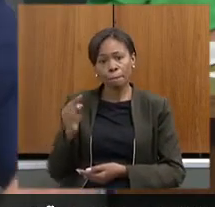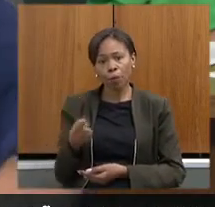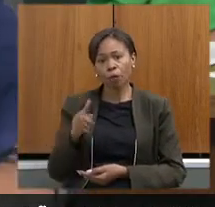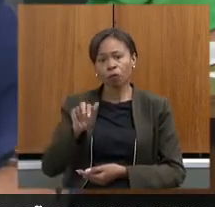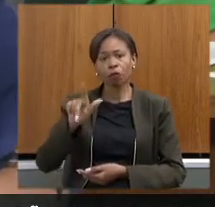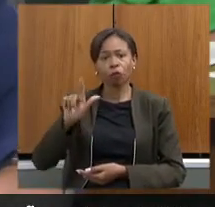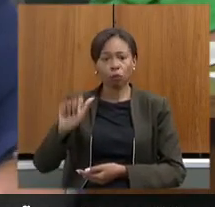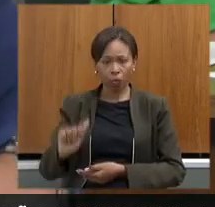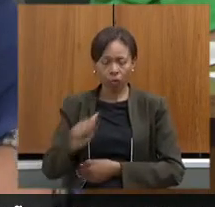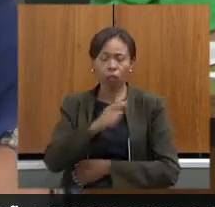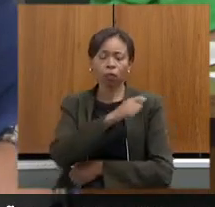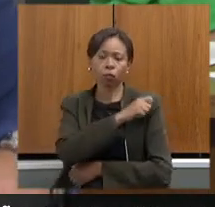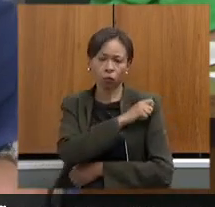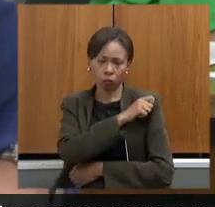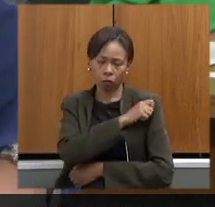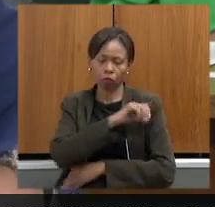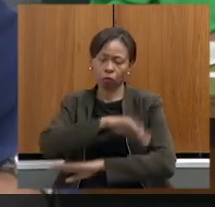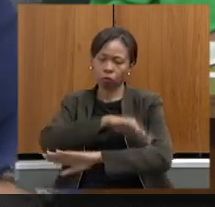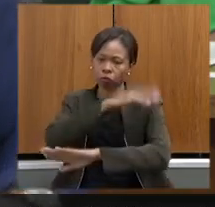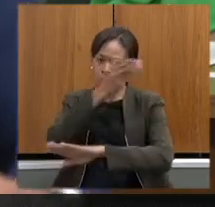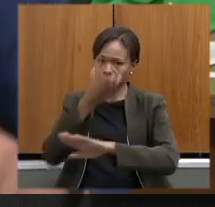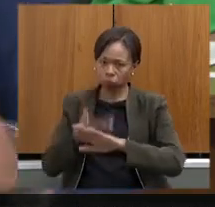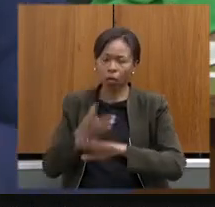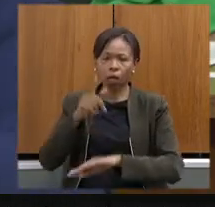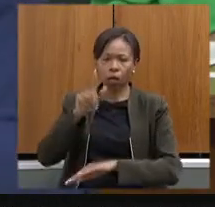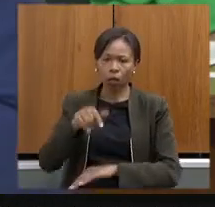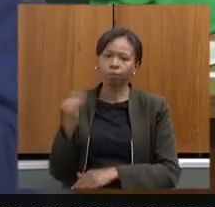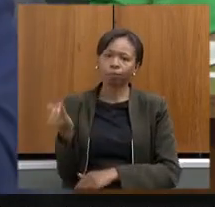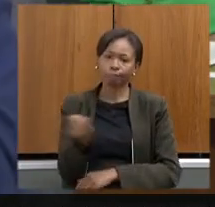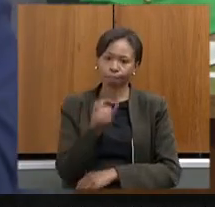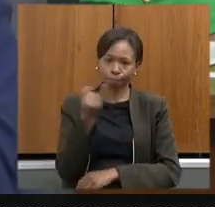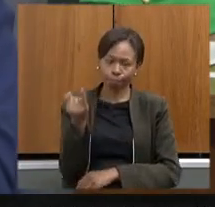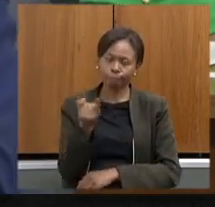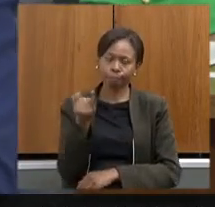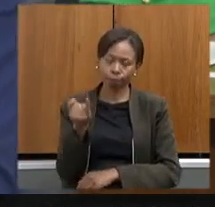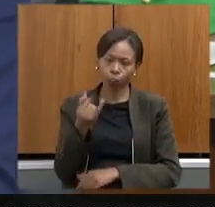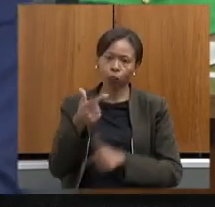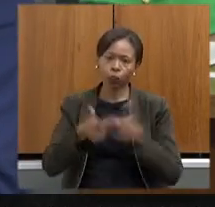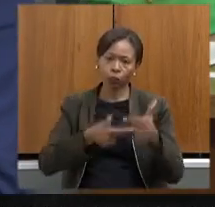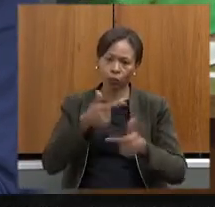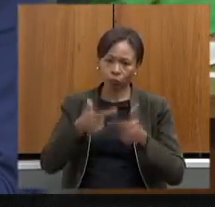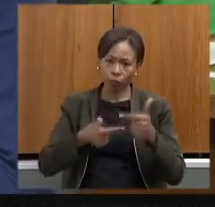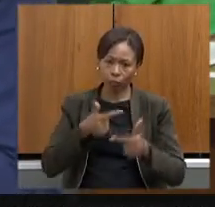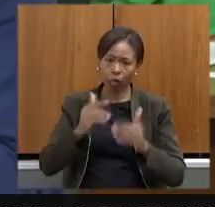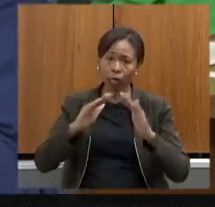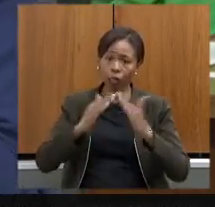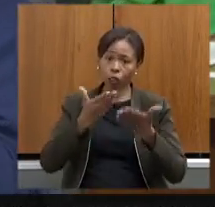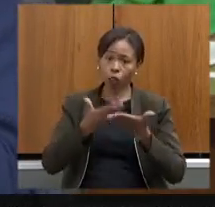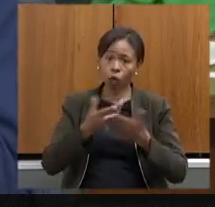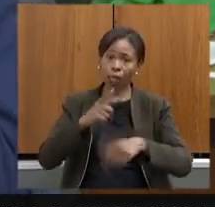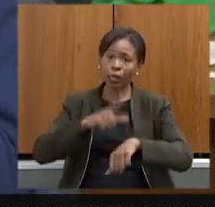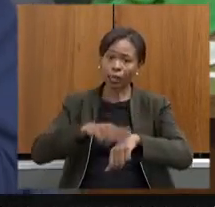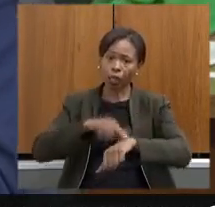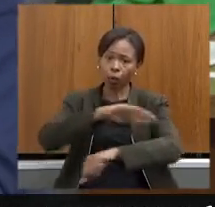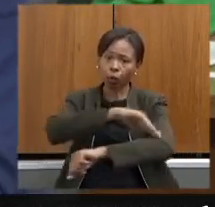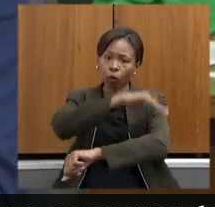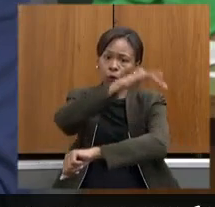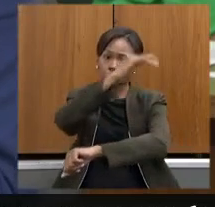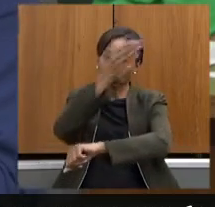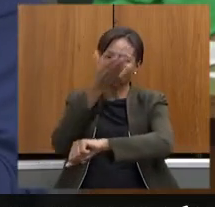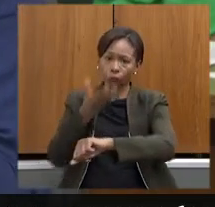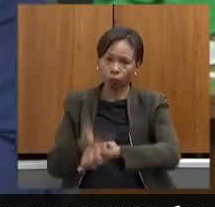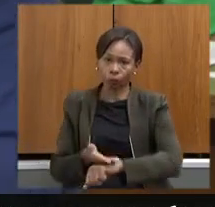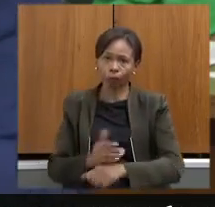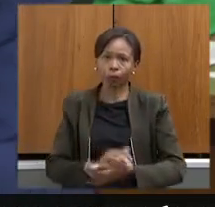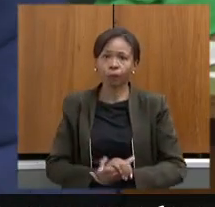para os nossos alunos e a gente sabe a importância EA relevância de trabalhar a escola em tempo integral pode